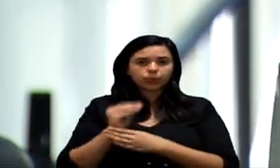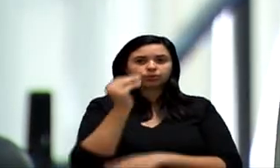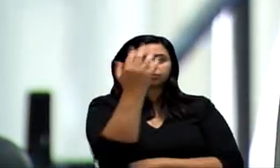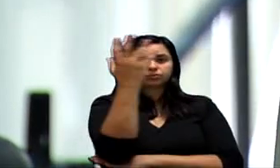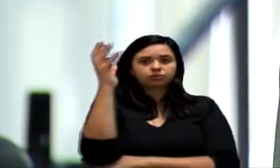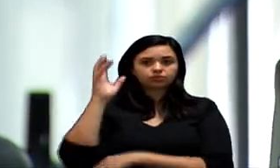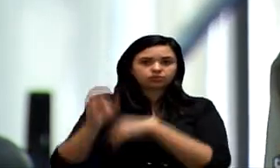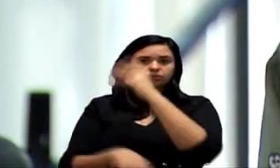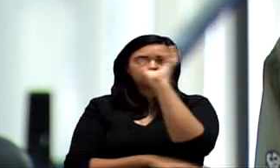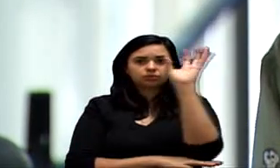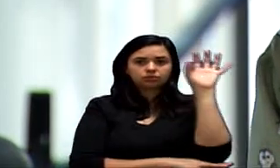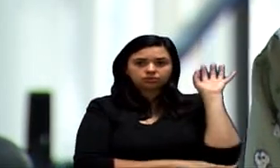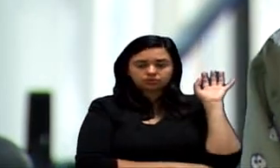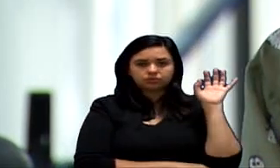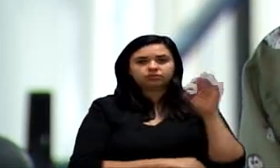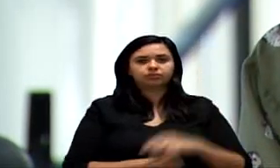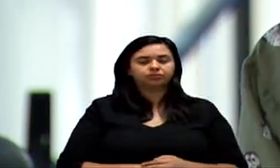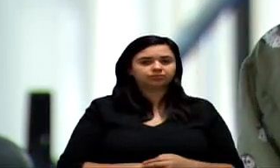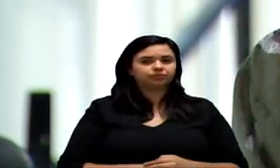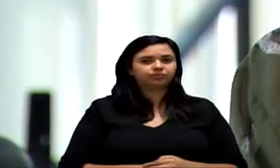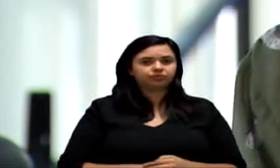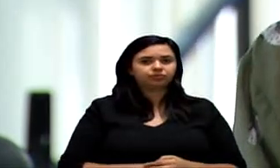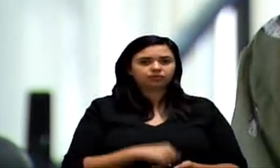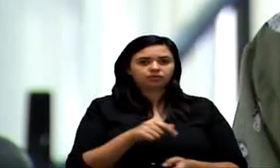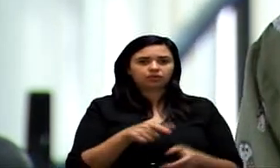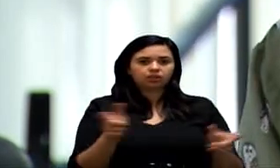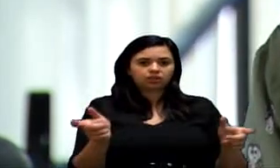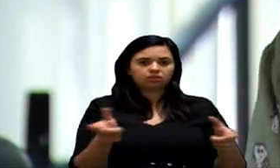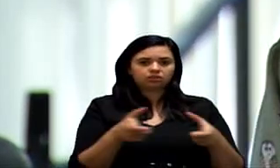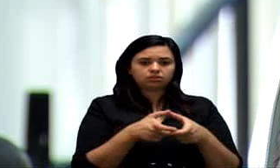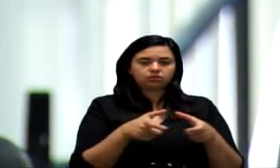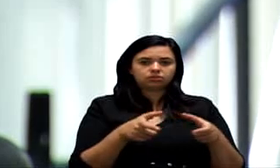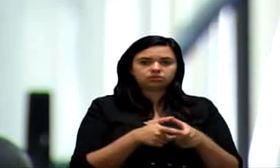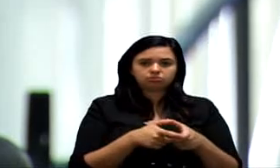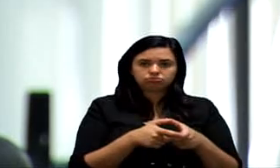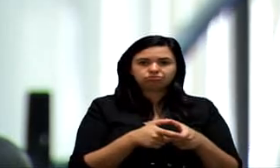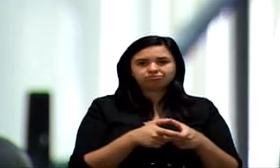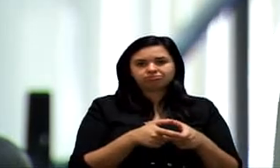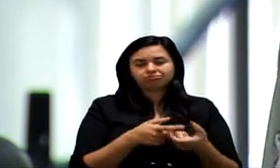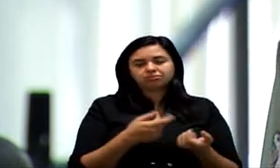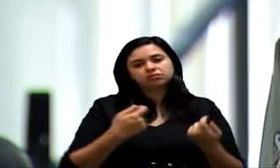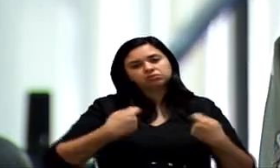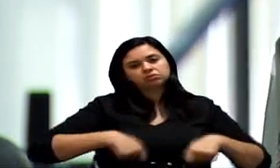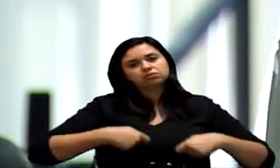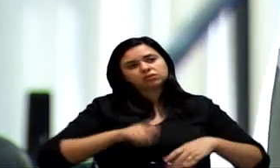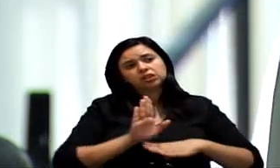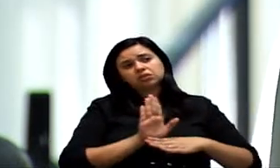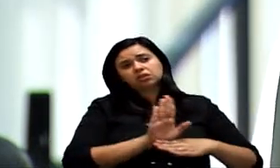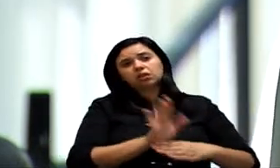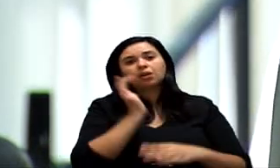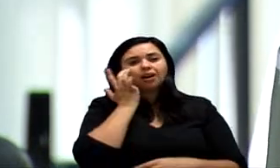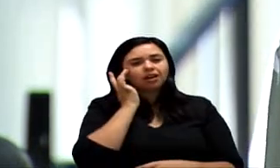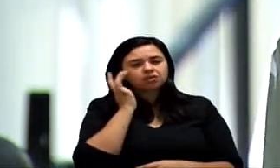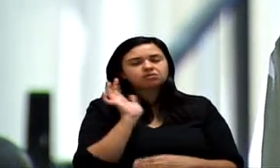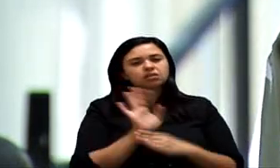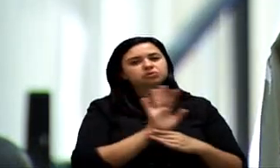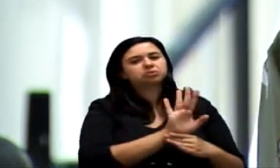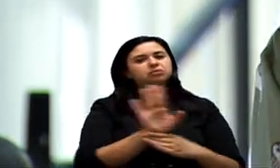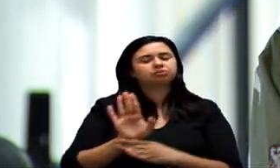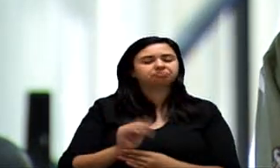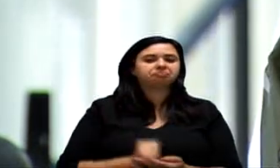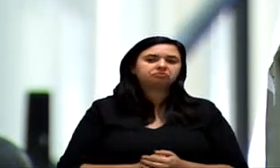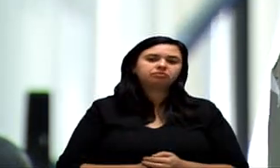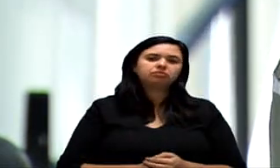o pouco espaço que nós temos dificulta bastante. Então, votarei favorável ao requerimento, importante. Acredito que temos, sim,